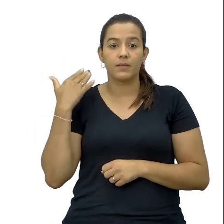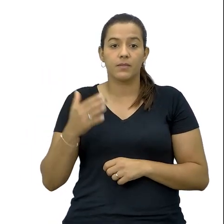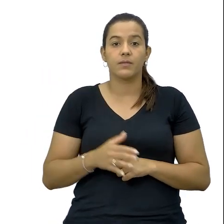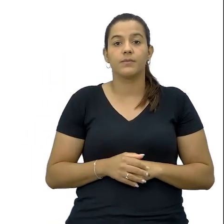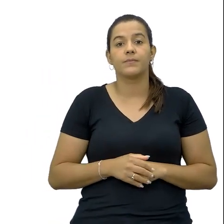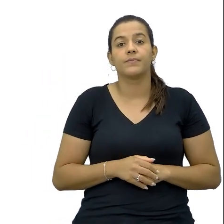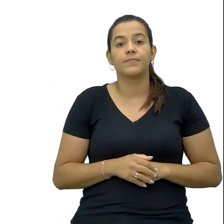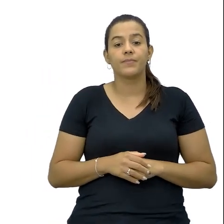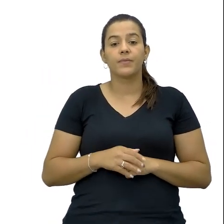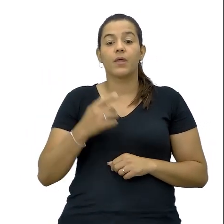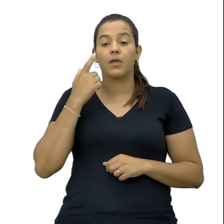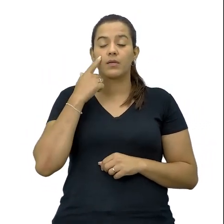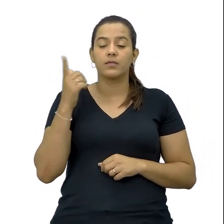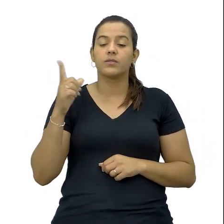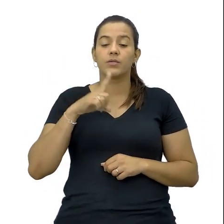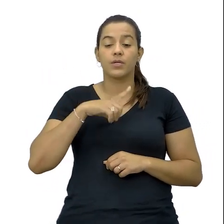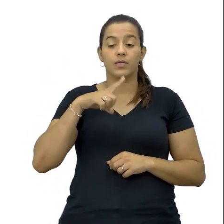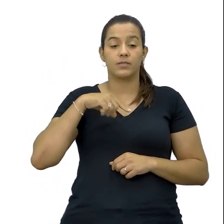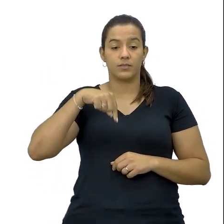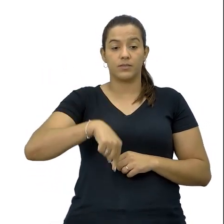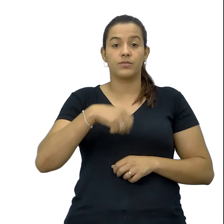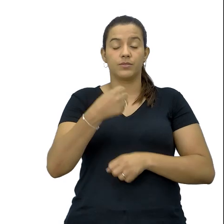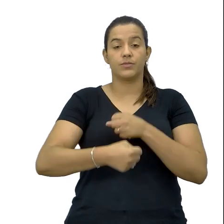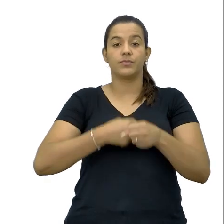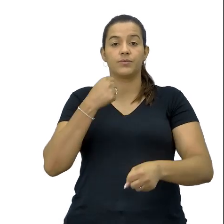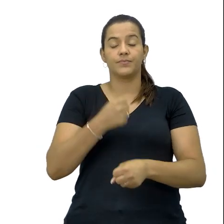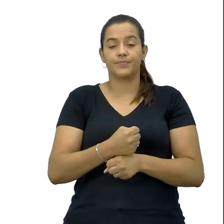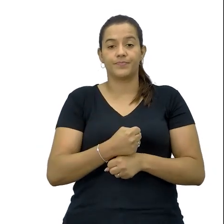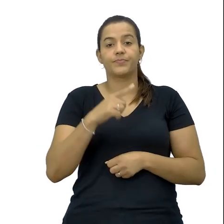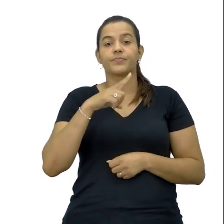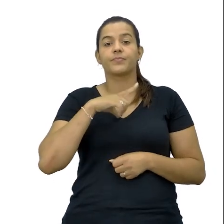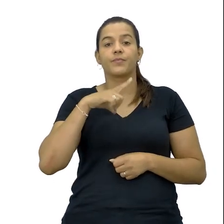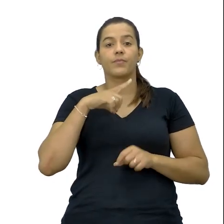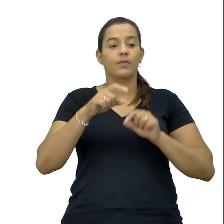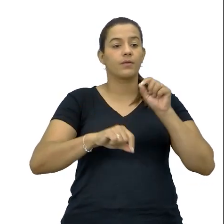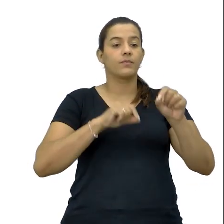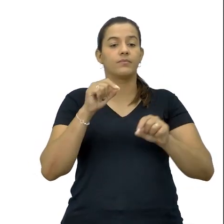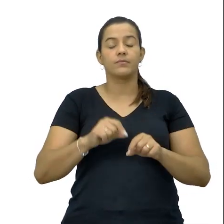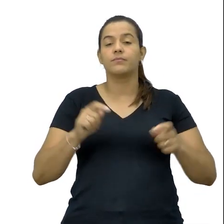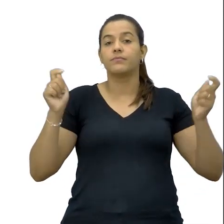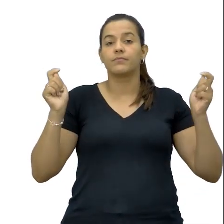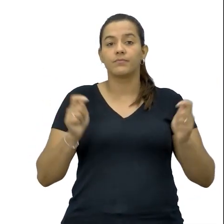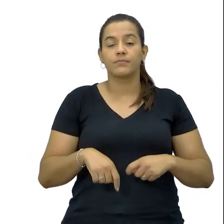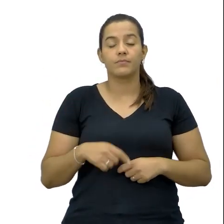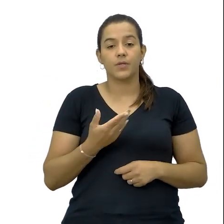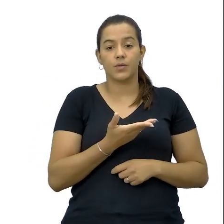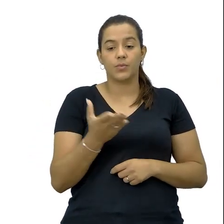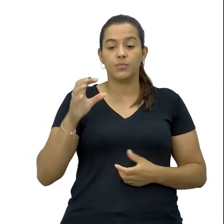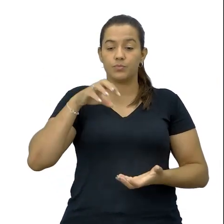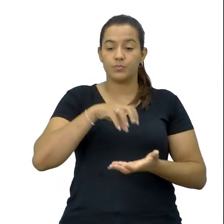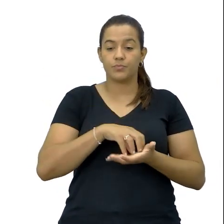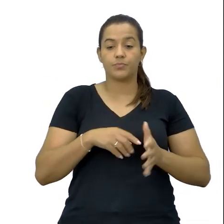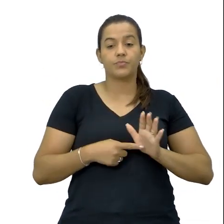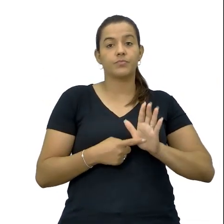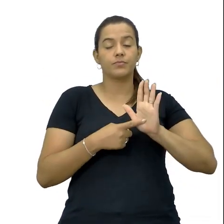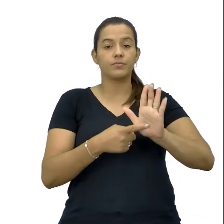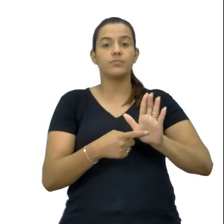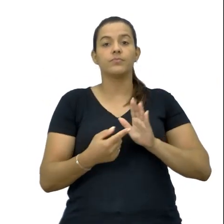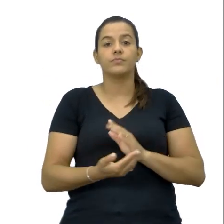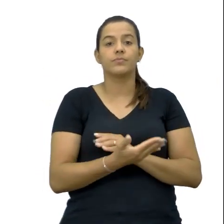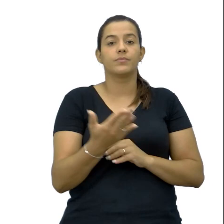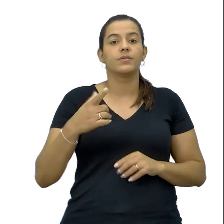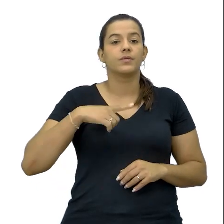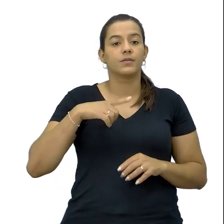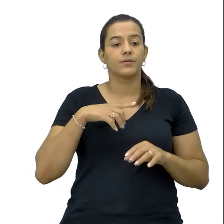ano aqui, nós temos também uma matriz de referência que